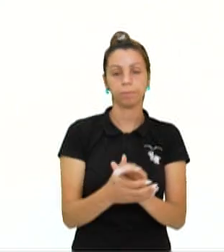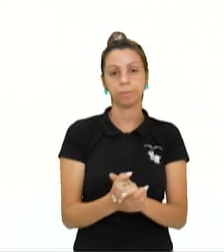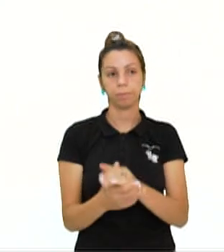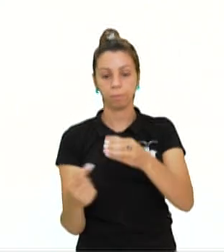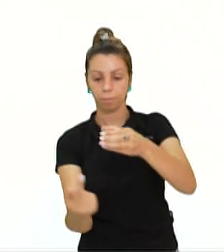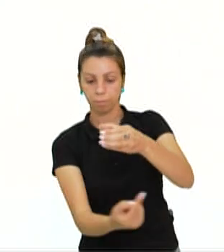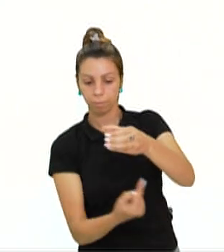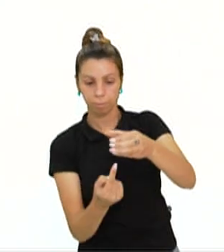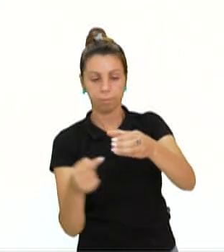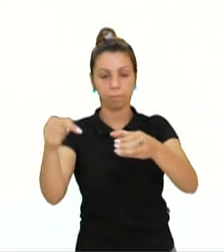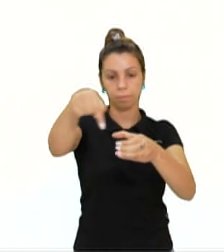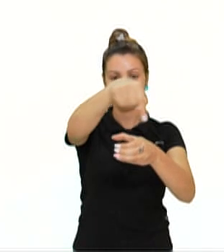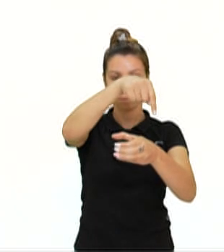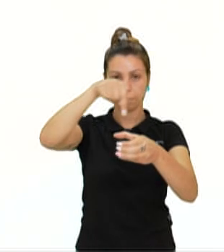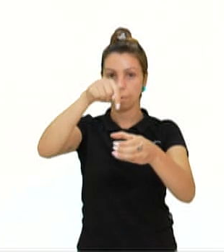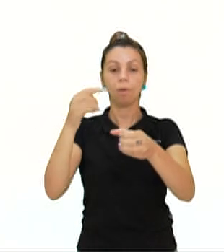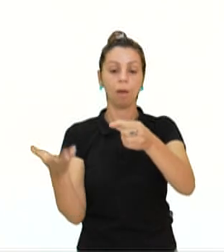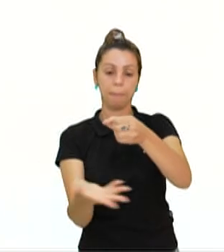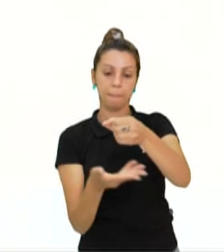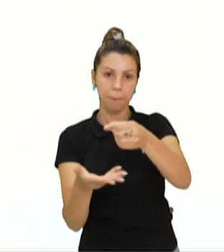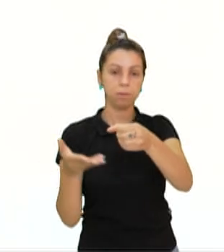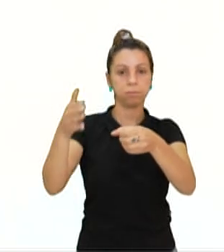círculos aí são as bases, como eu já havia dito.